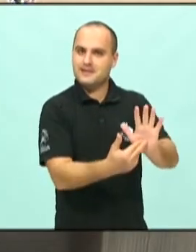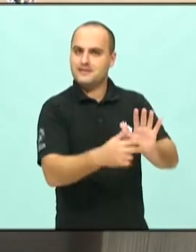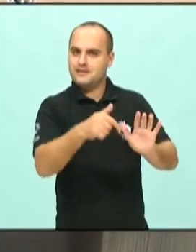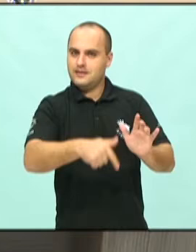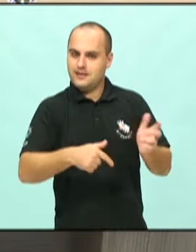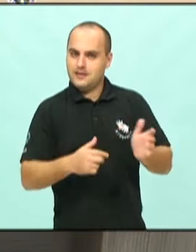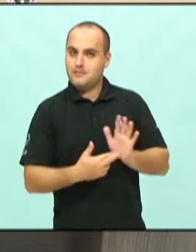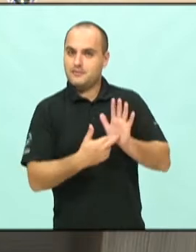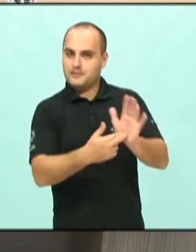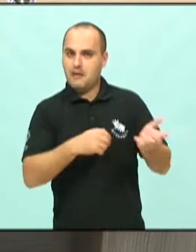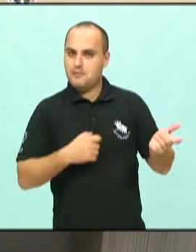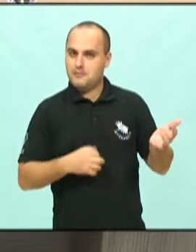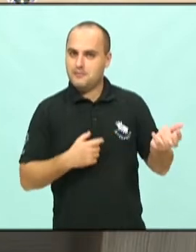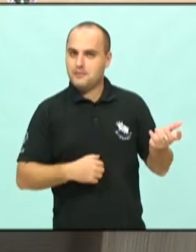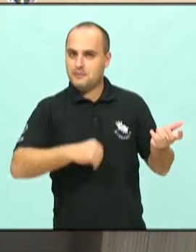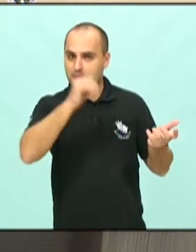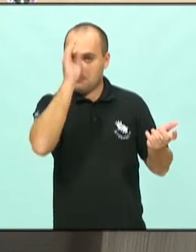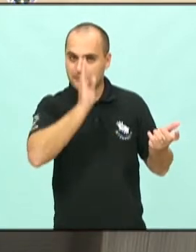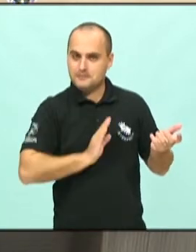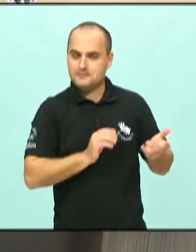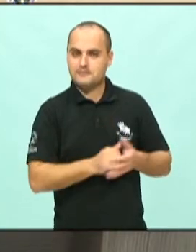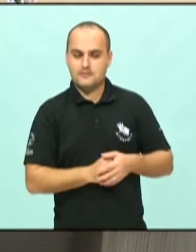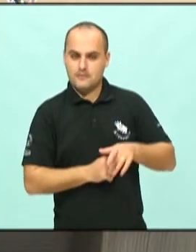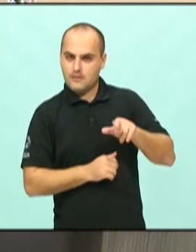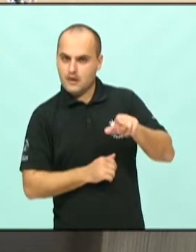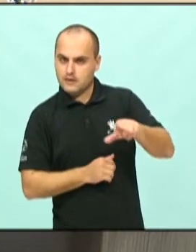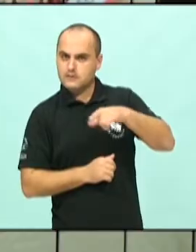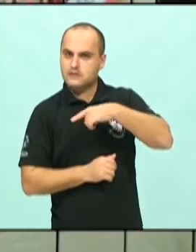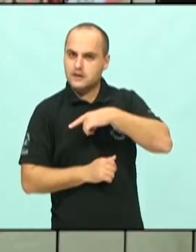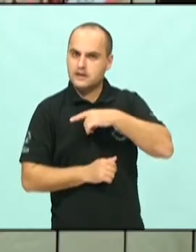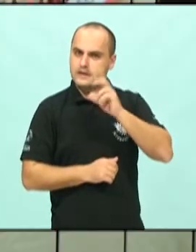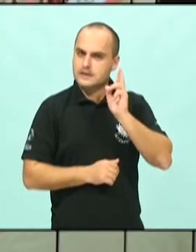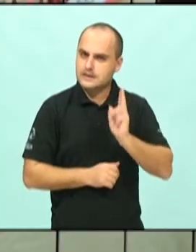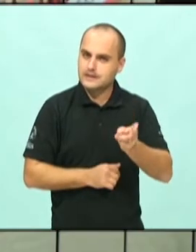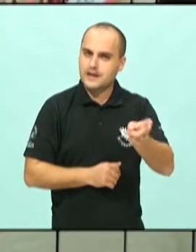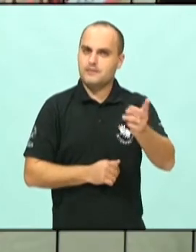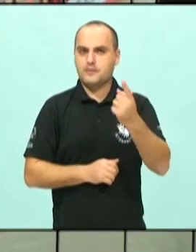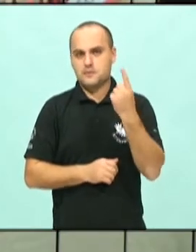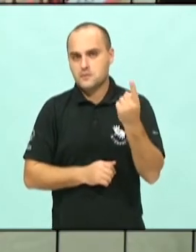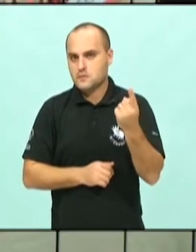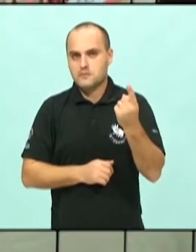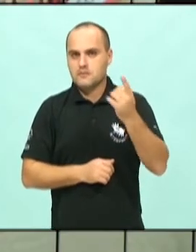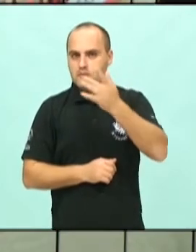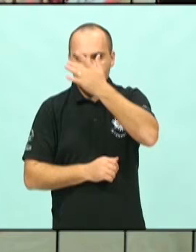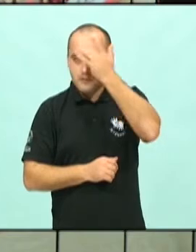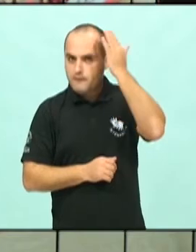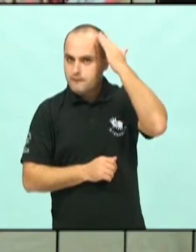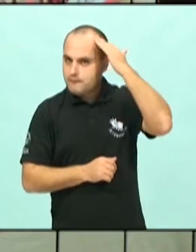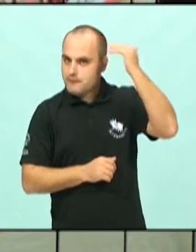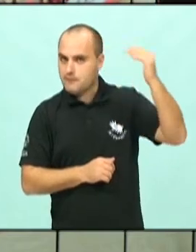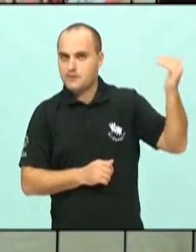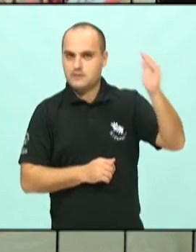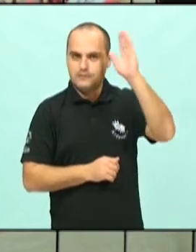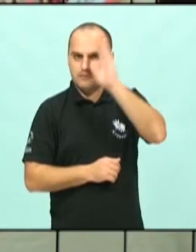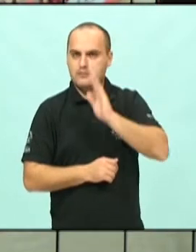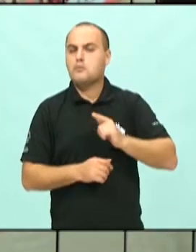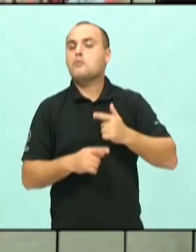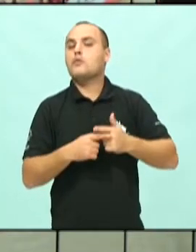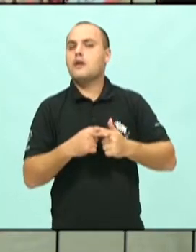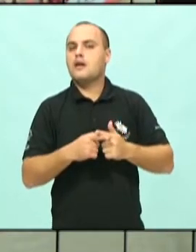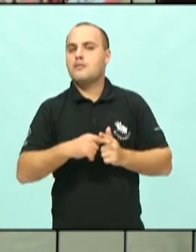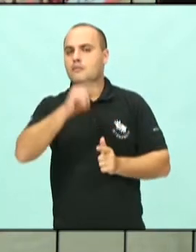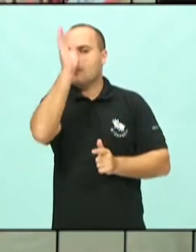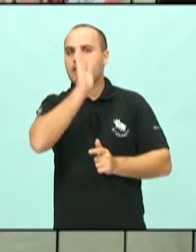violão brasileiro. Em geral, esses grandes festivais de violão sempre contam com algum artista brasileiro, porque o violão brasileiro tem muita expressividade no mundo do